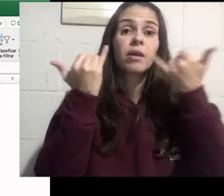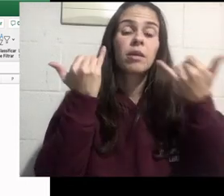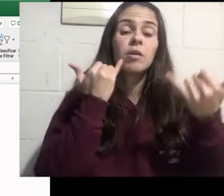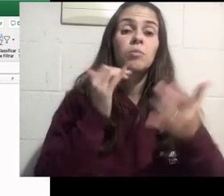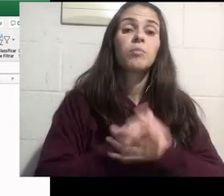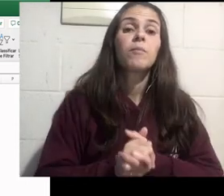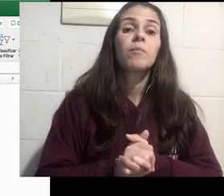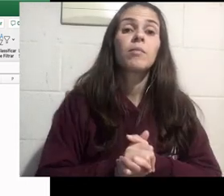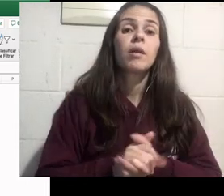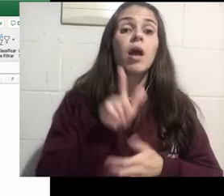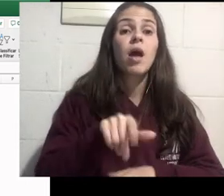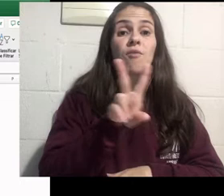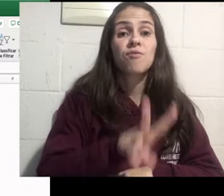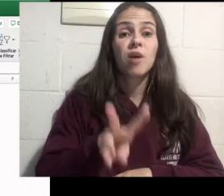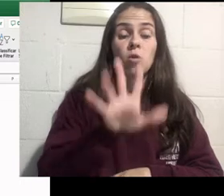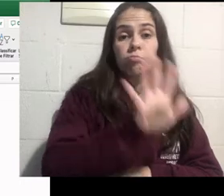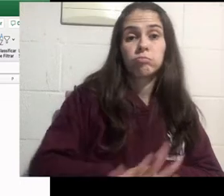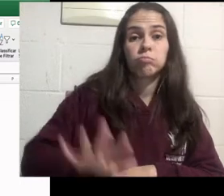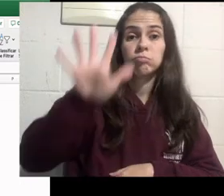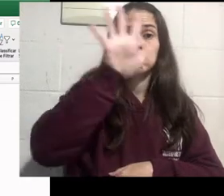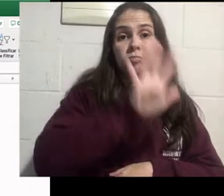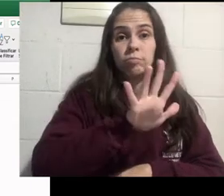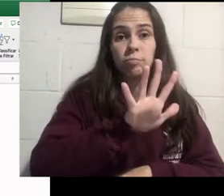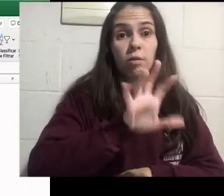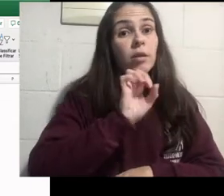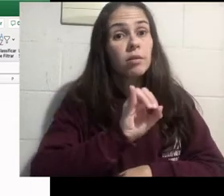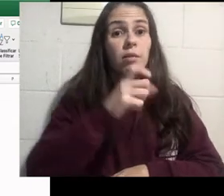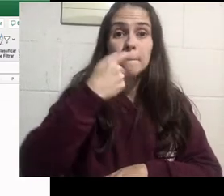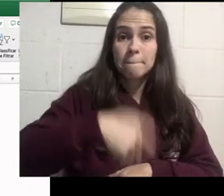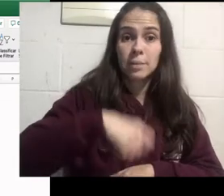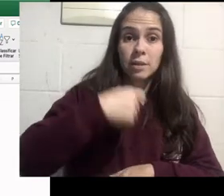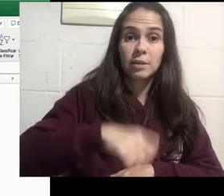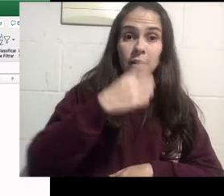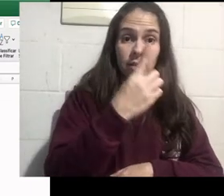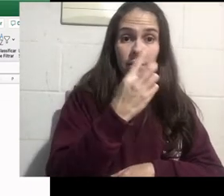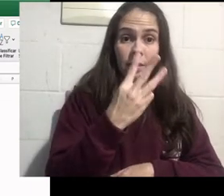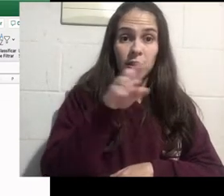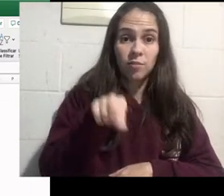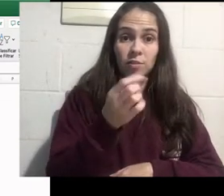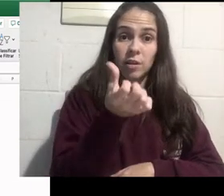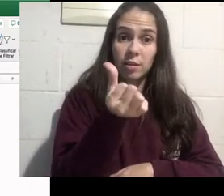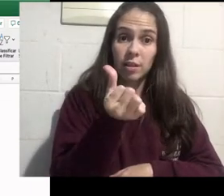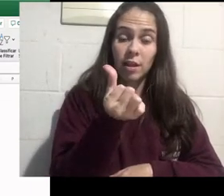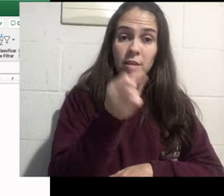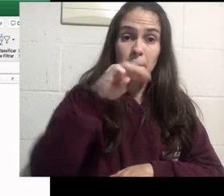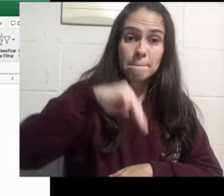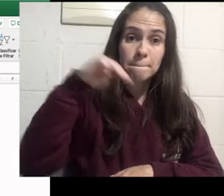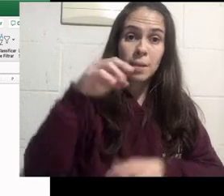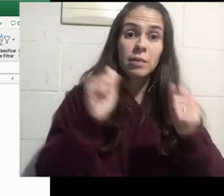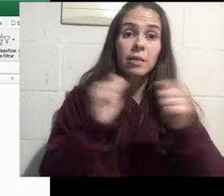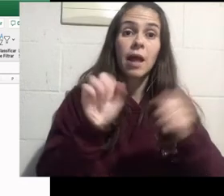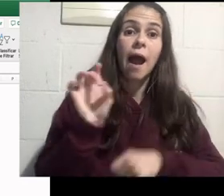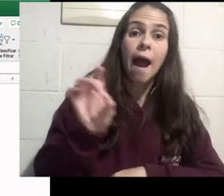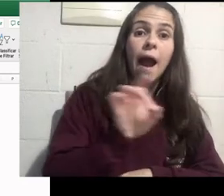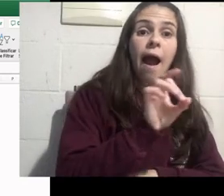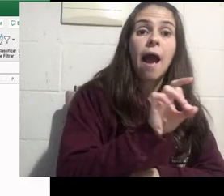né, na verdade, o valor total. Bom, se eu vou precisar de 13,6 metros de elástico, cada metro